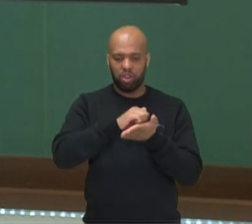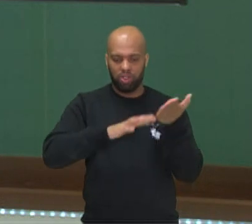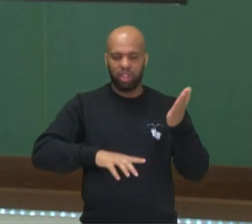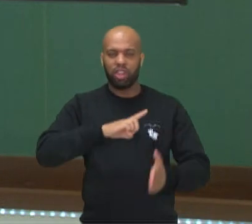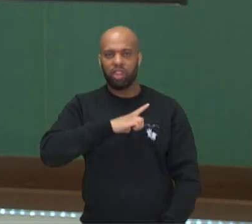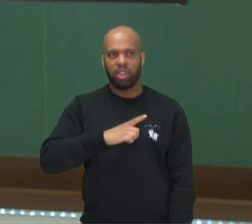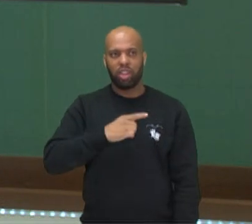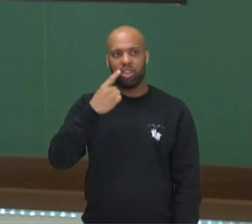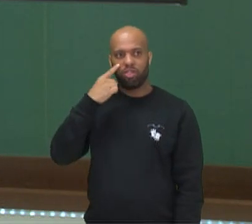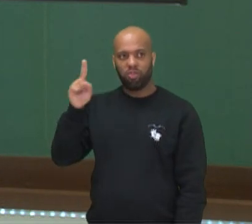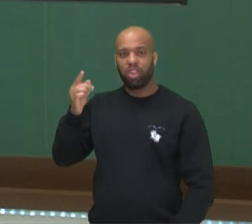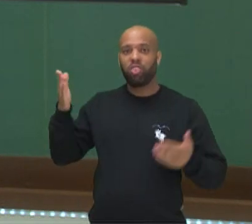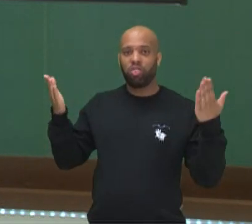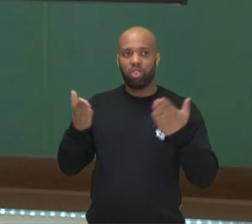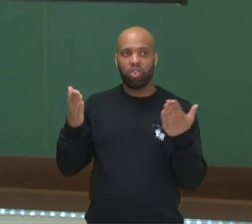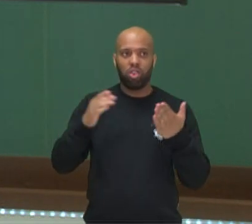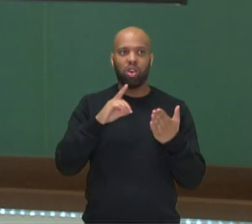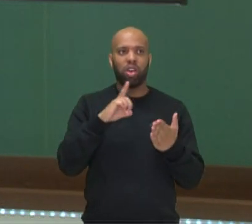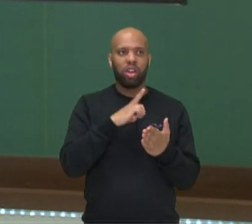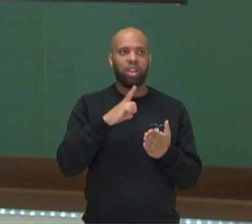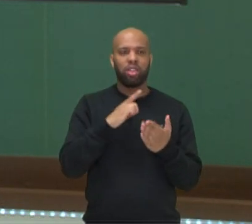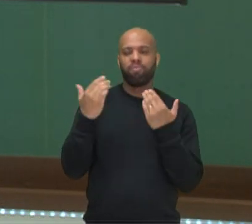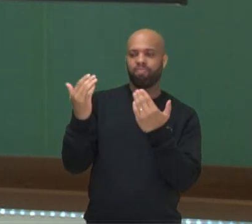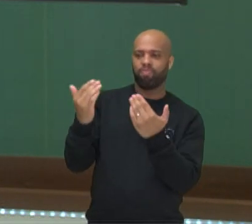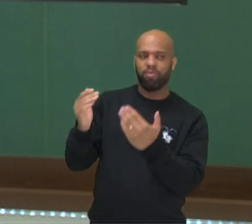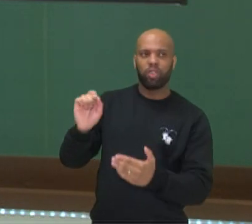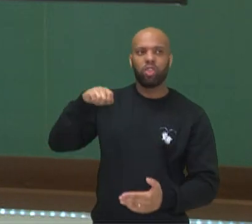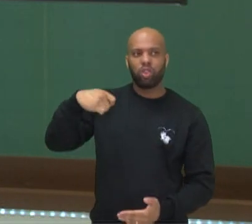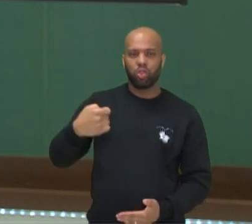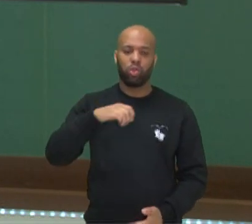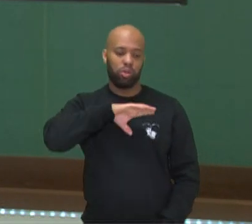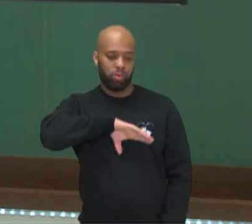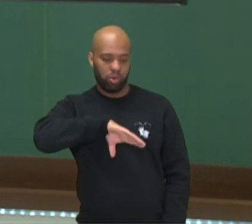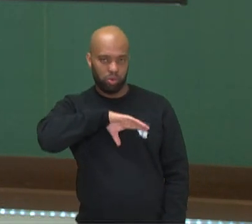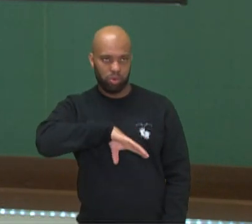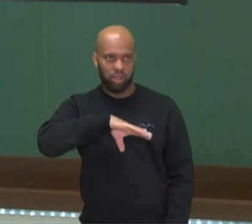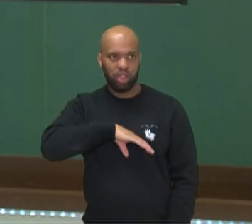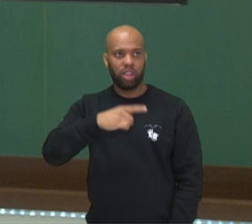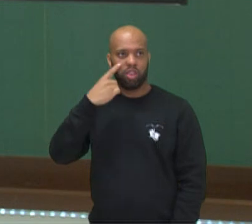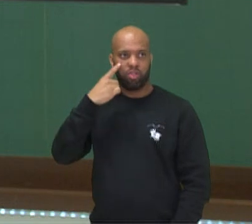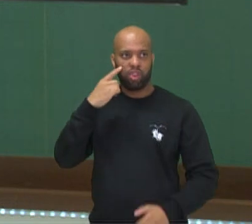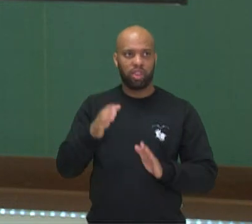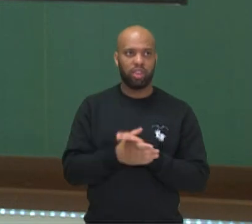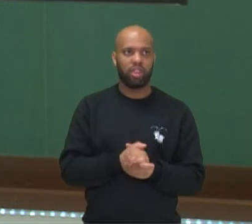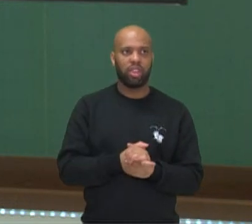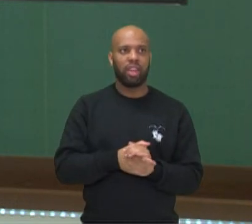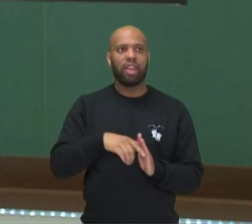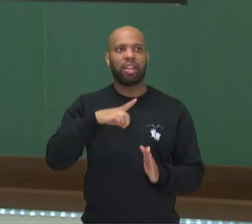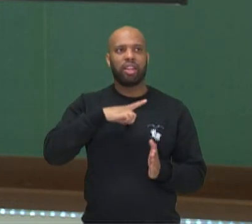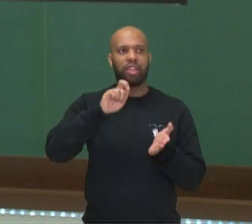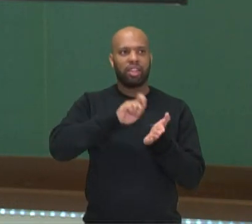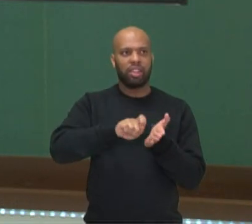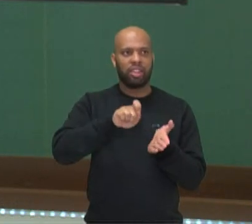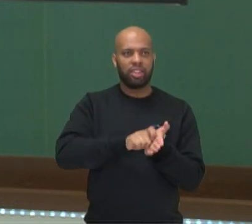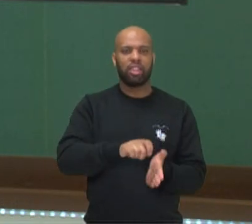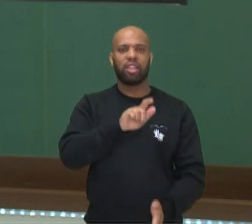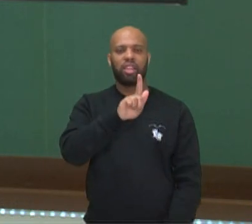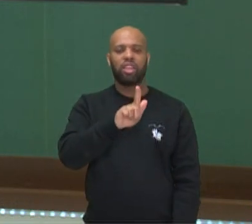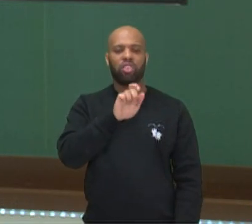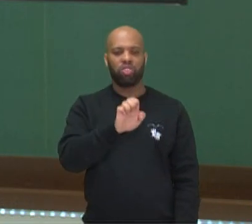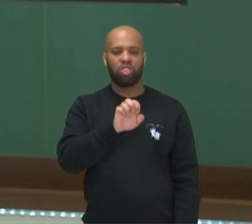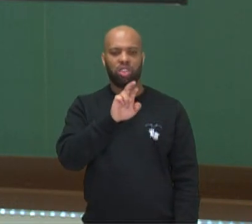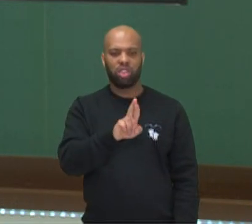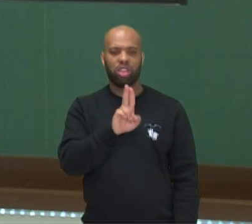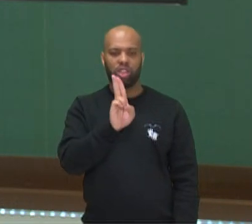né? Veja que aqui traz um questionamento com relação à língua portuguesa, né? Ali está escrito gerundismo. Né? O